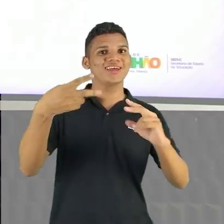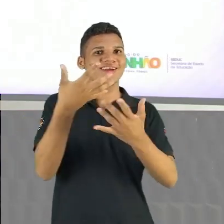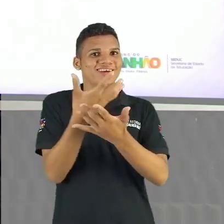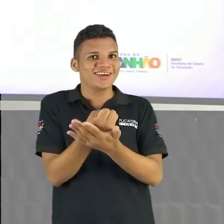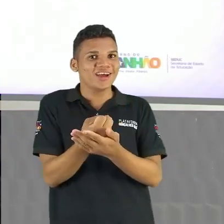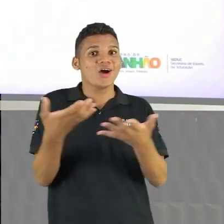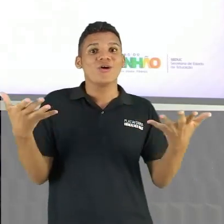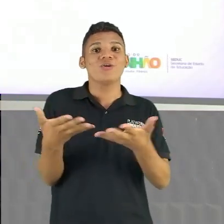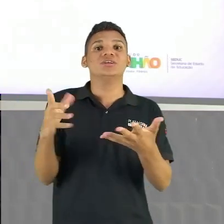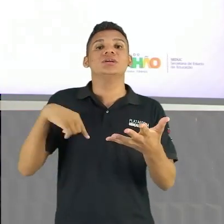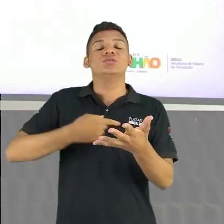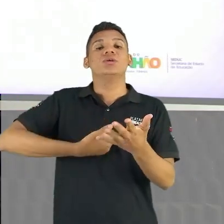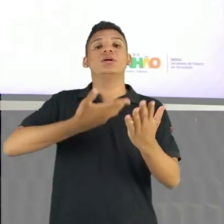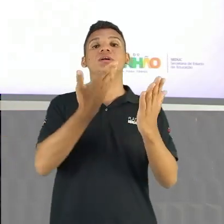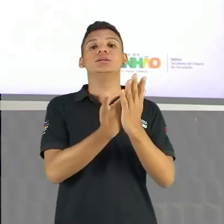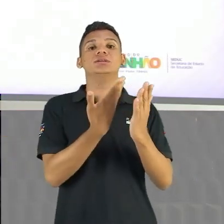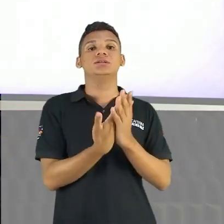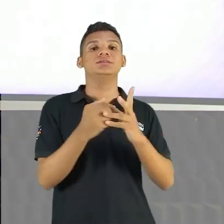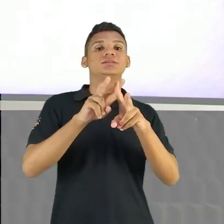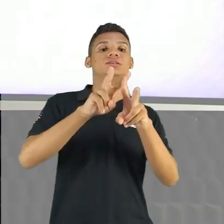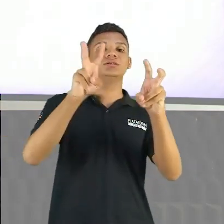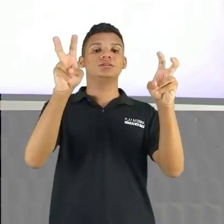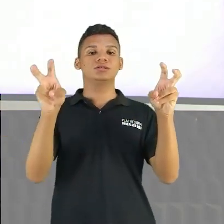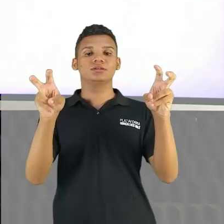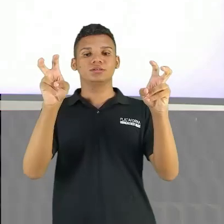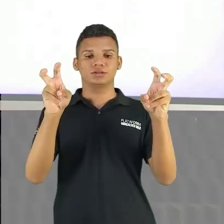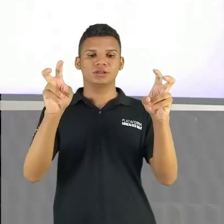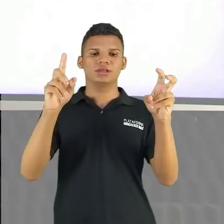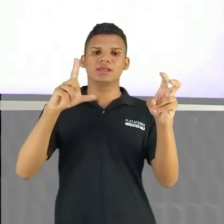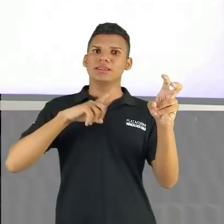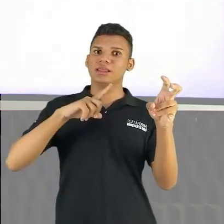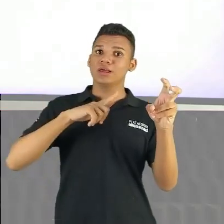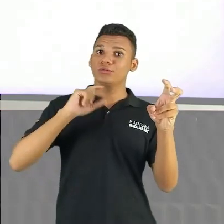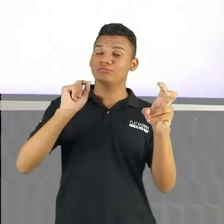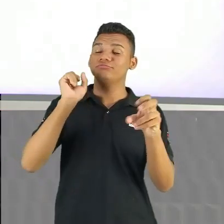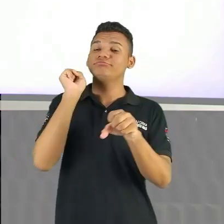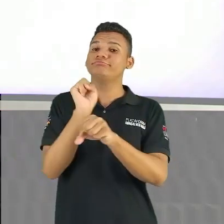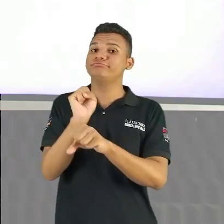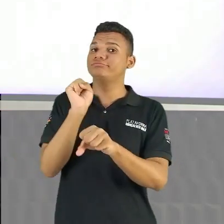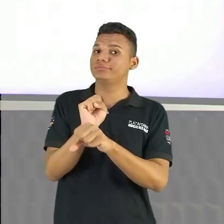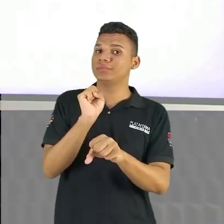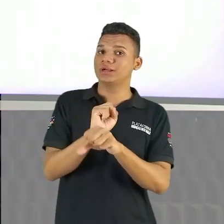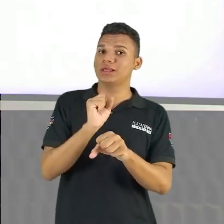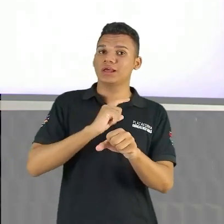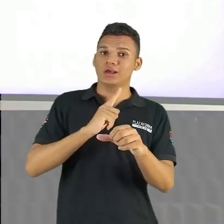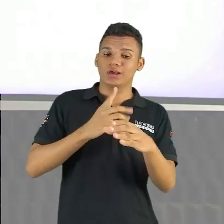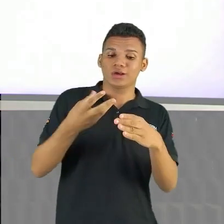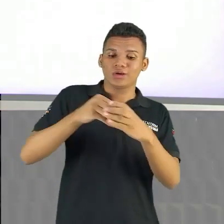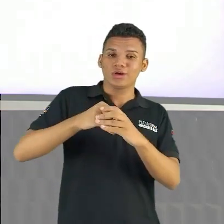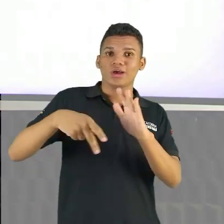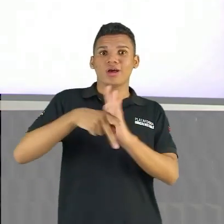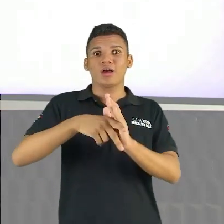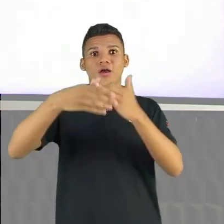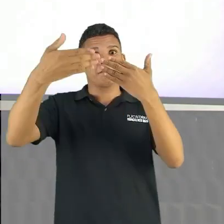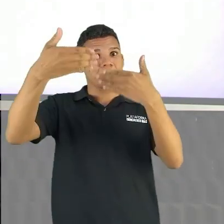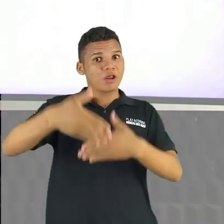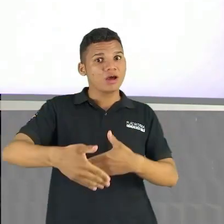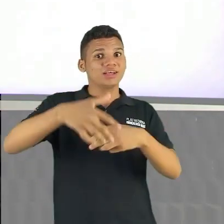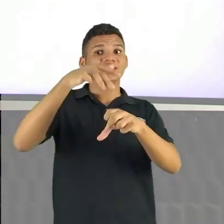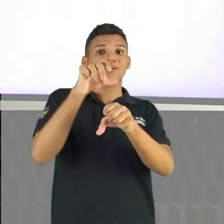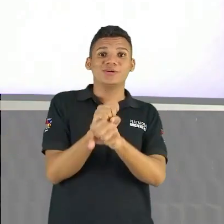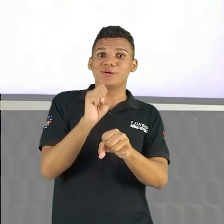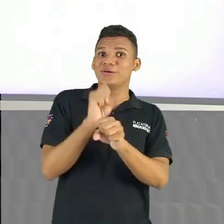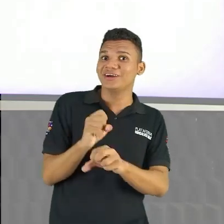hoje nós vamos estudar sobre aquilo que mais nos espera dentro de uma das provas mais